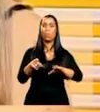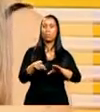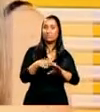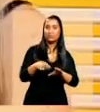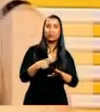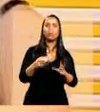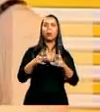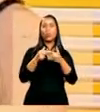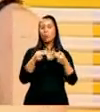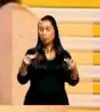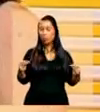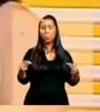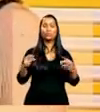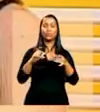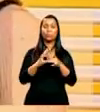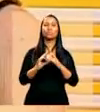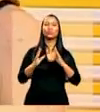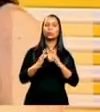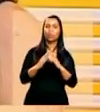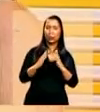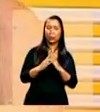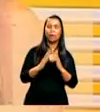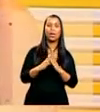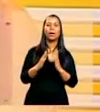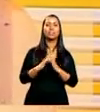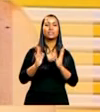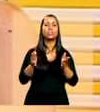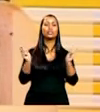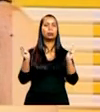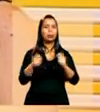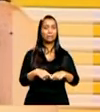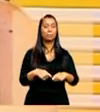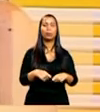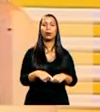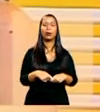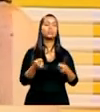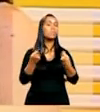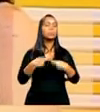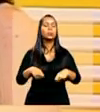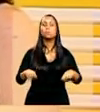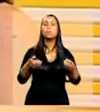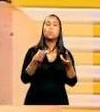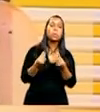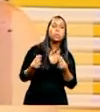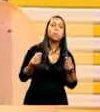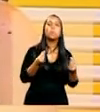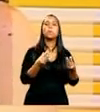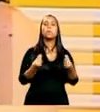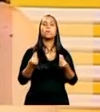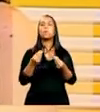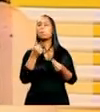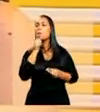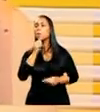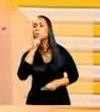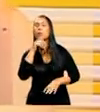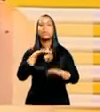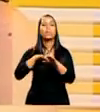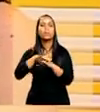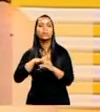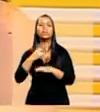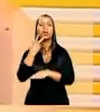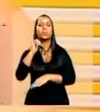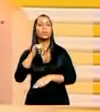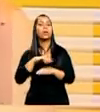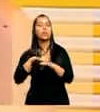sapato, coisas, detalhes dentro da casa, ela já é capaz, ela não precisa tanto de se consultar com a mãe, com